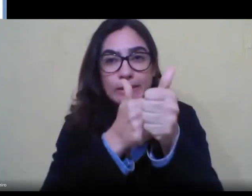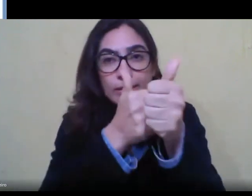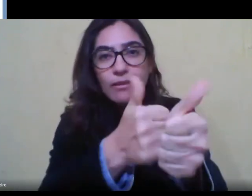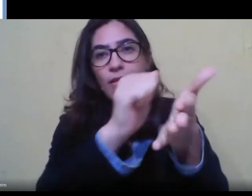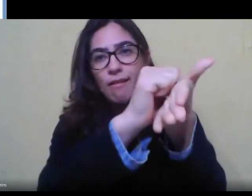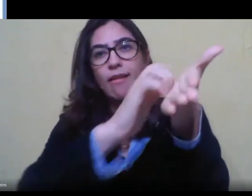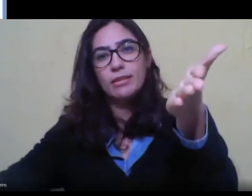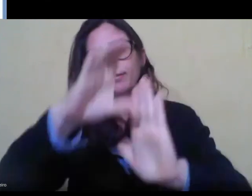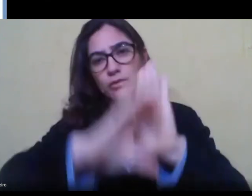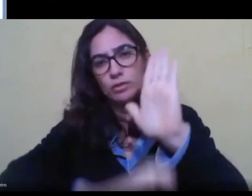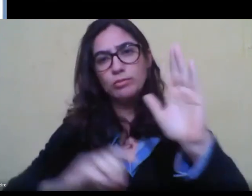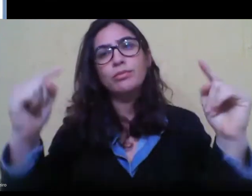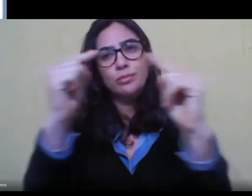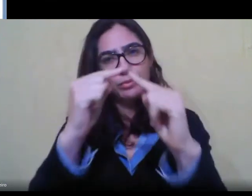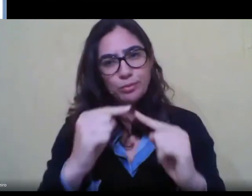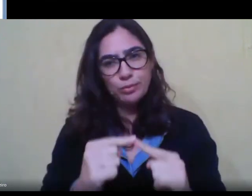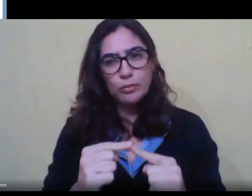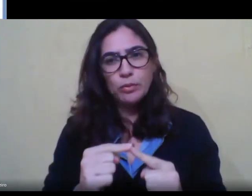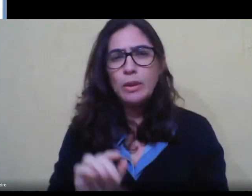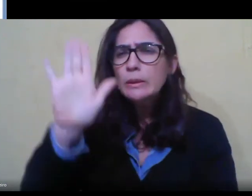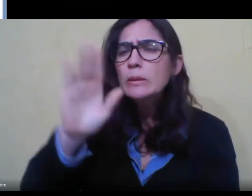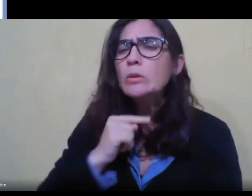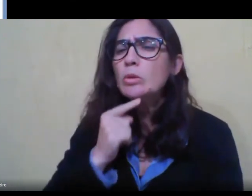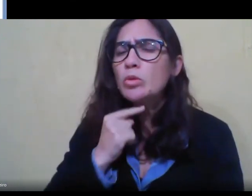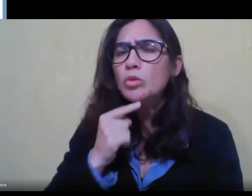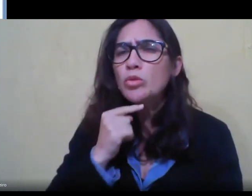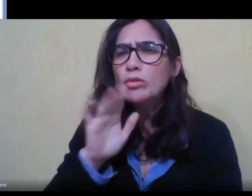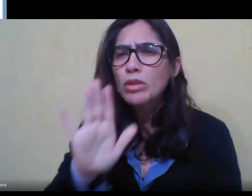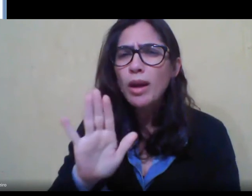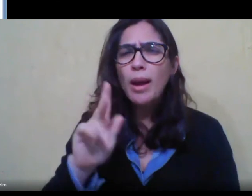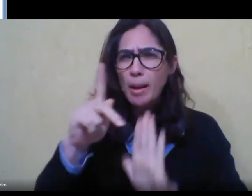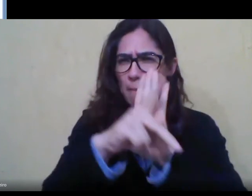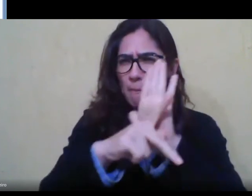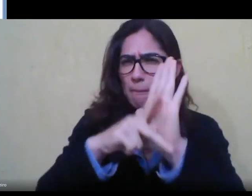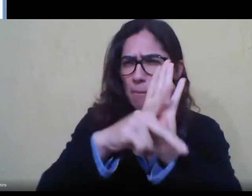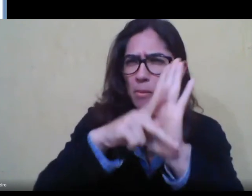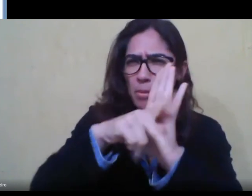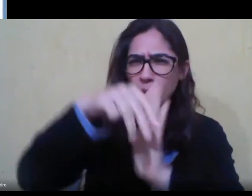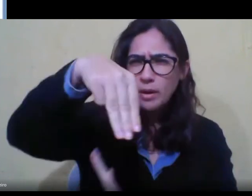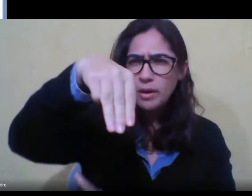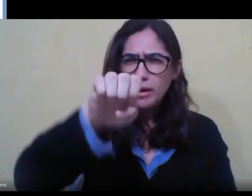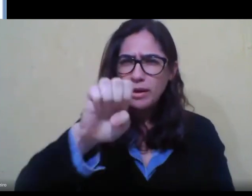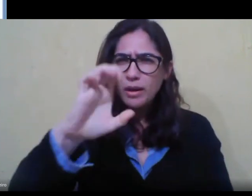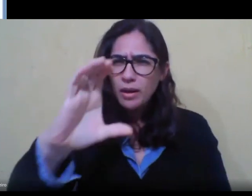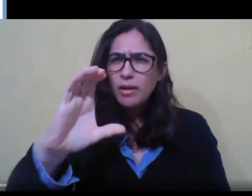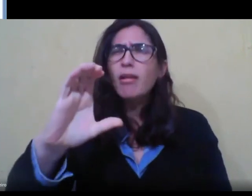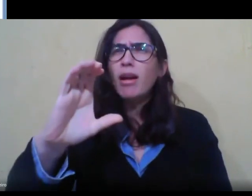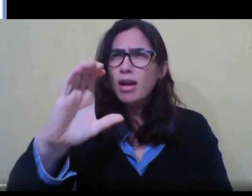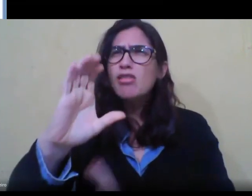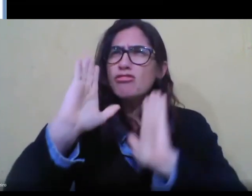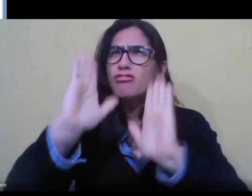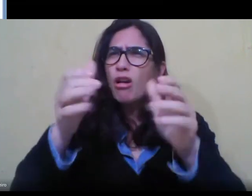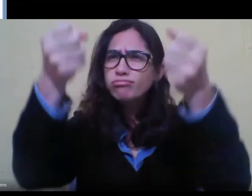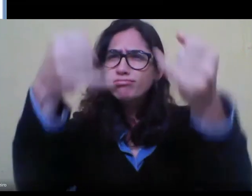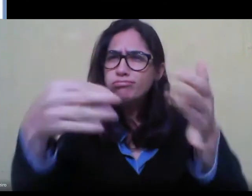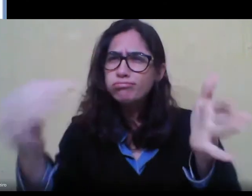Só uma dúvida, professor Ailton, a portaria do MEC coloca esse caráter de excepcionalidade, né, que você